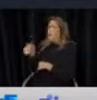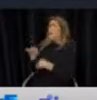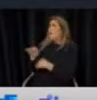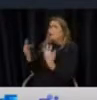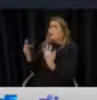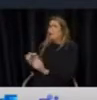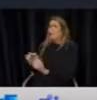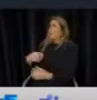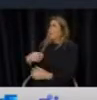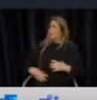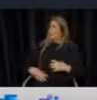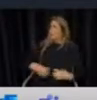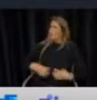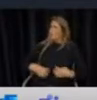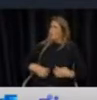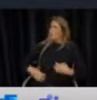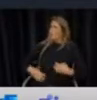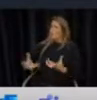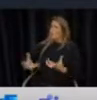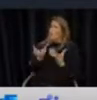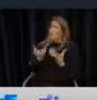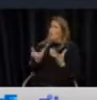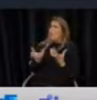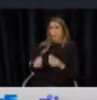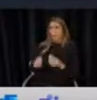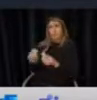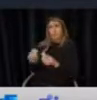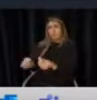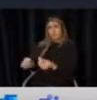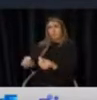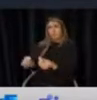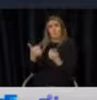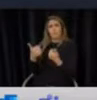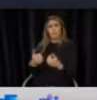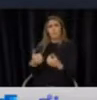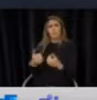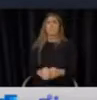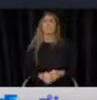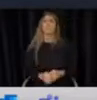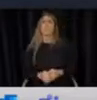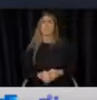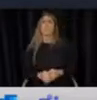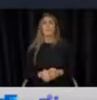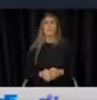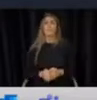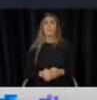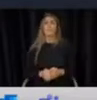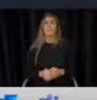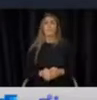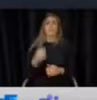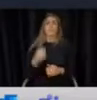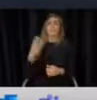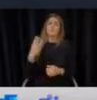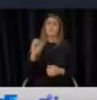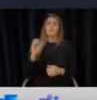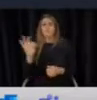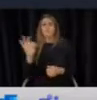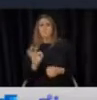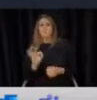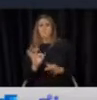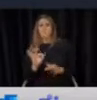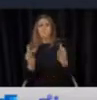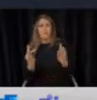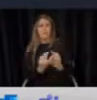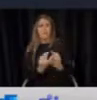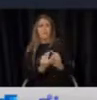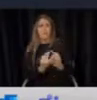que no Brasil, em torno de 30% a 40% das famílias não aceitam doar os órgãos dos seus parentes. E o